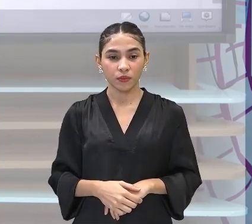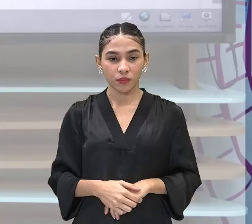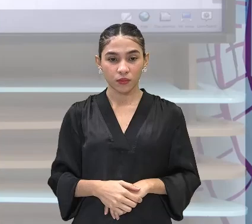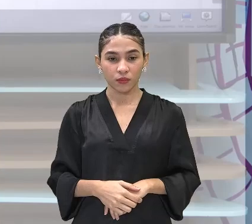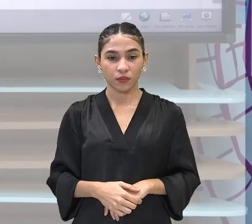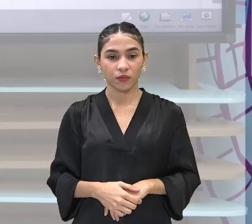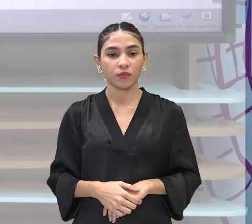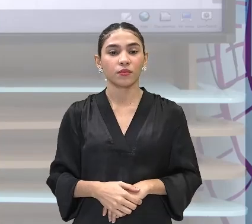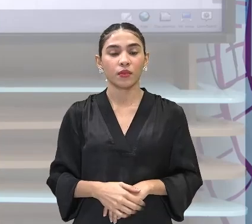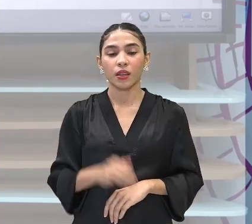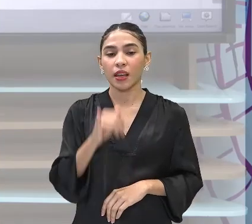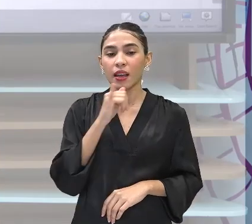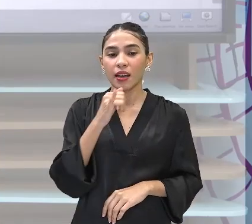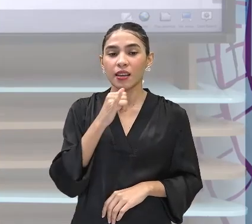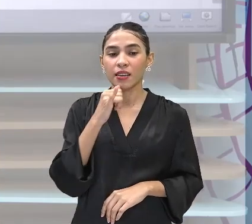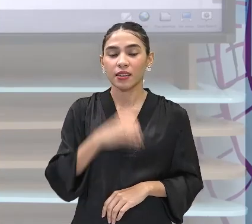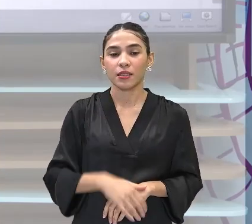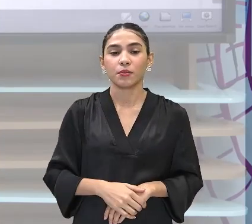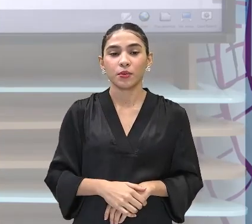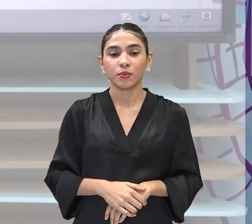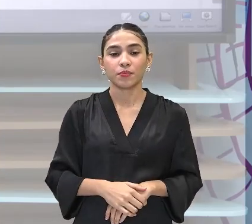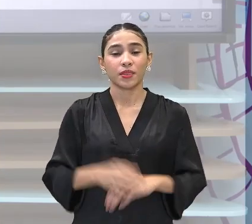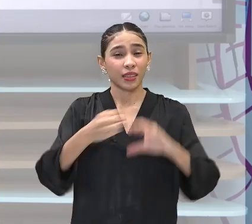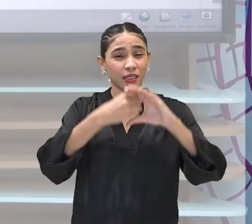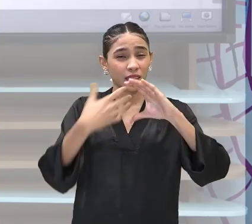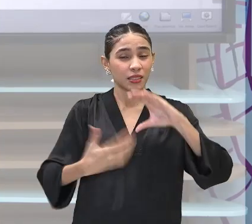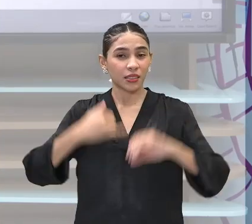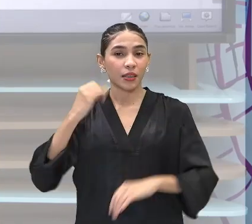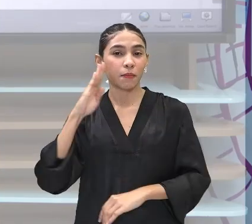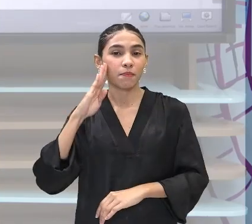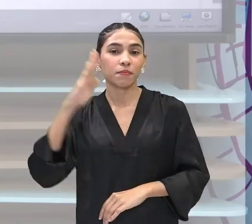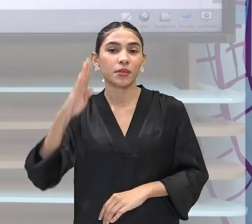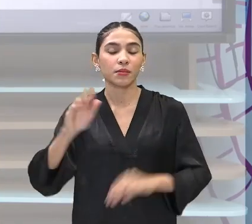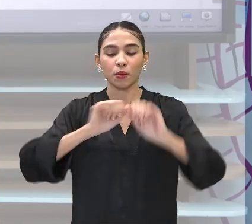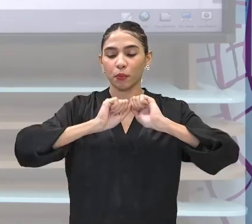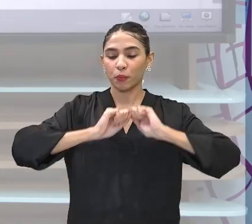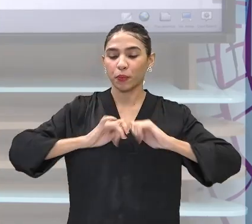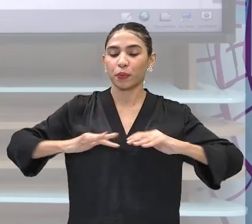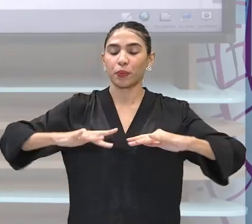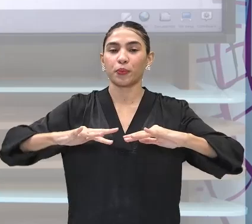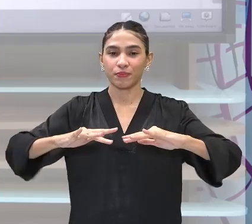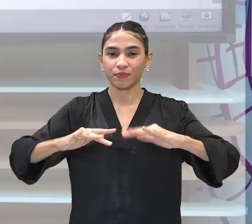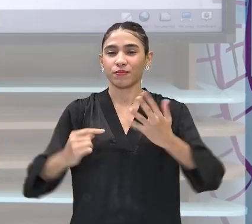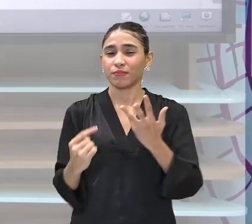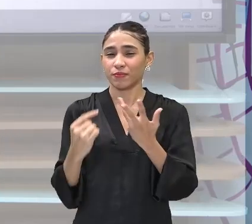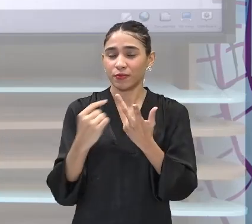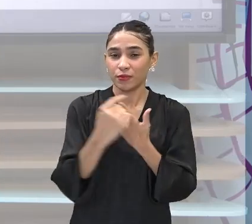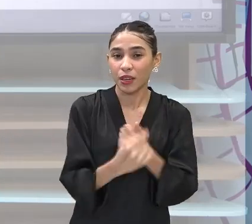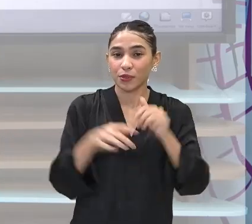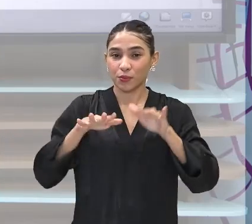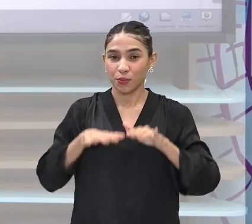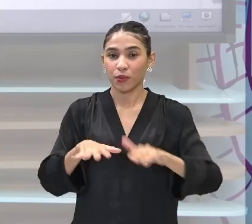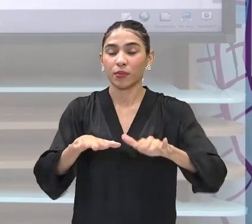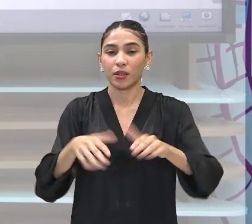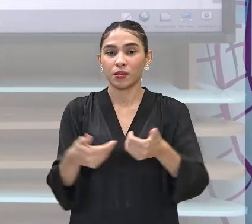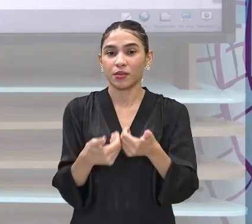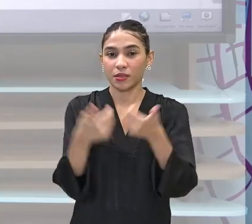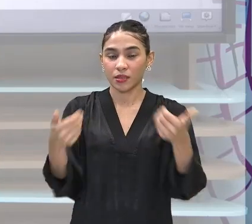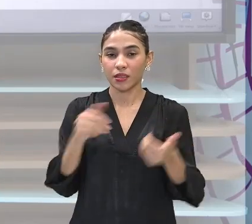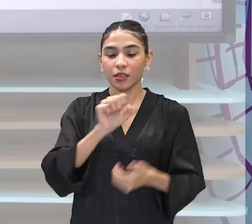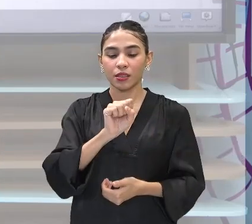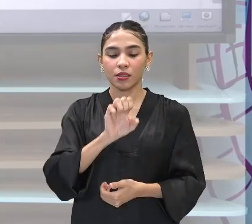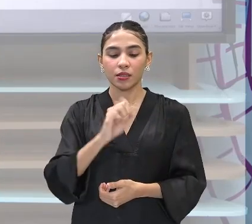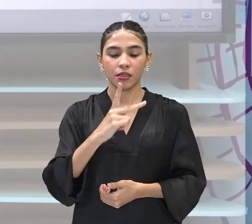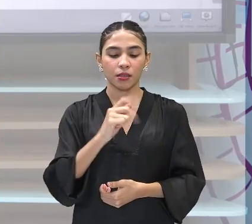que chamamos de elemento X, né, para eclodir uma série de movimentos separatistas